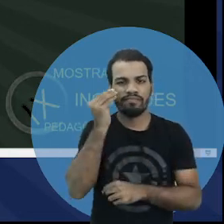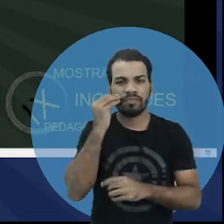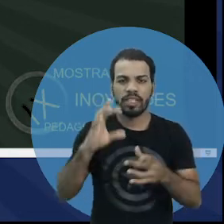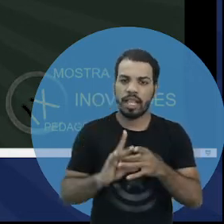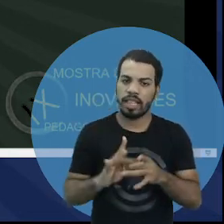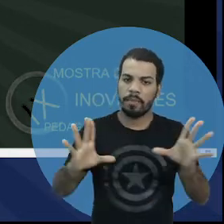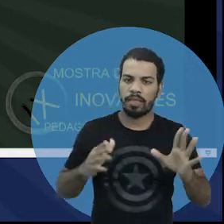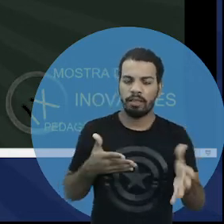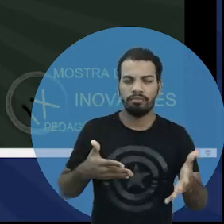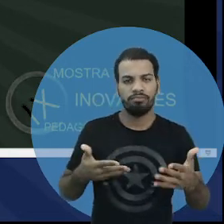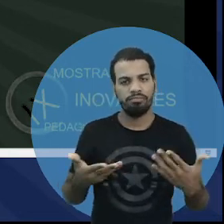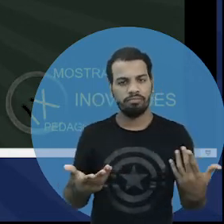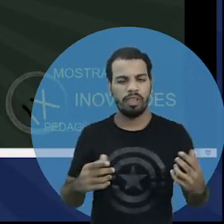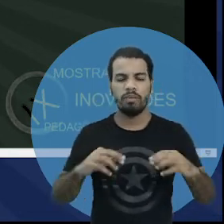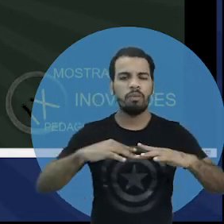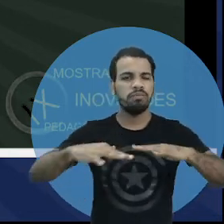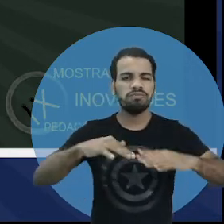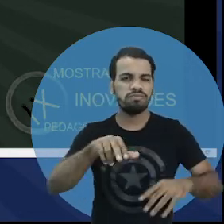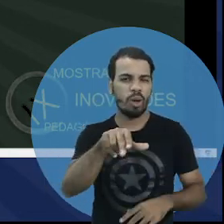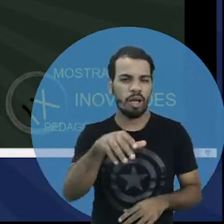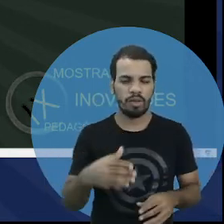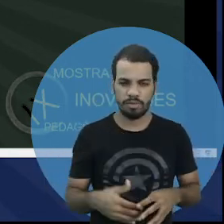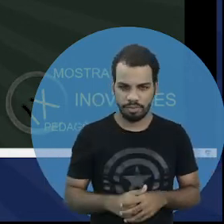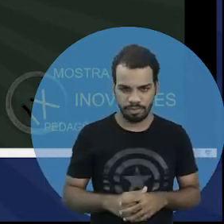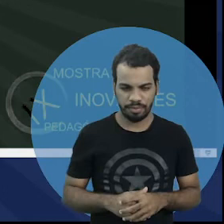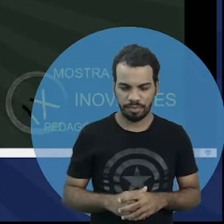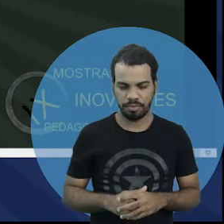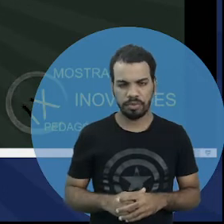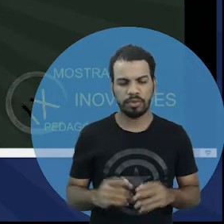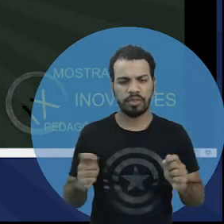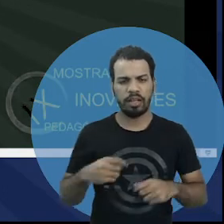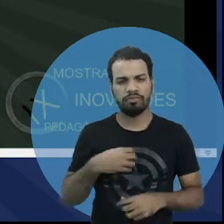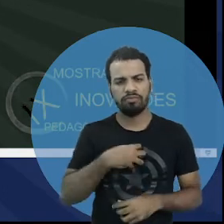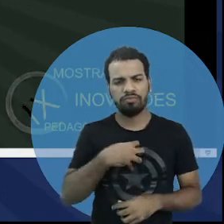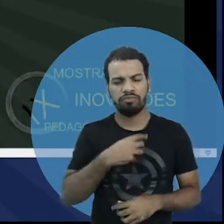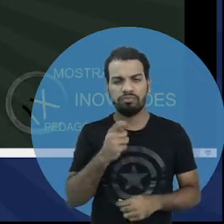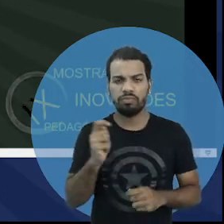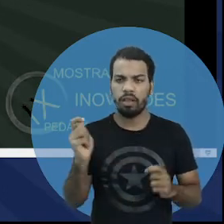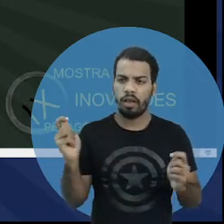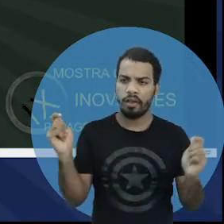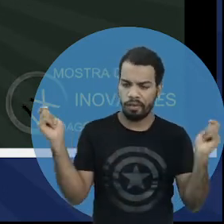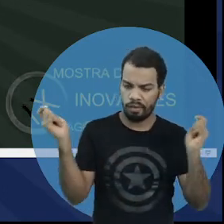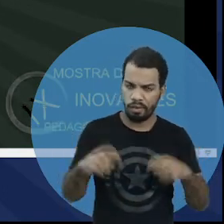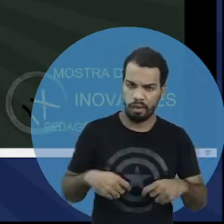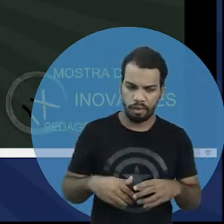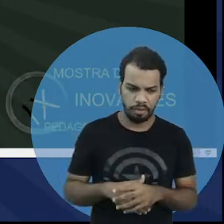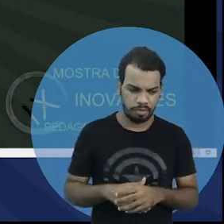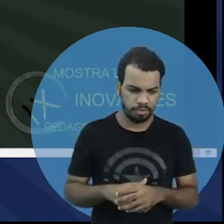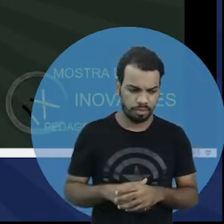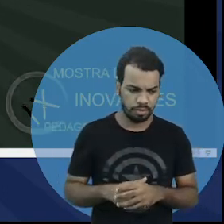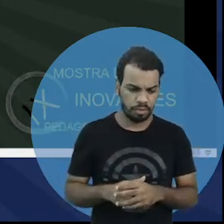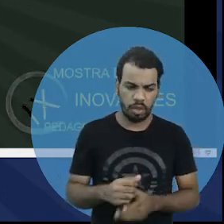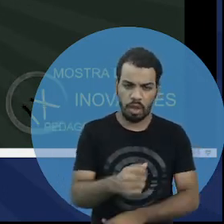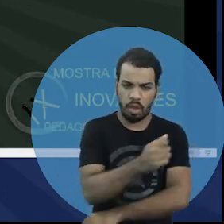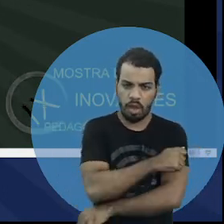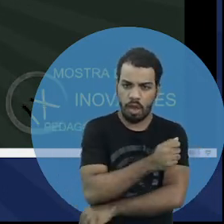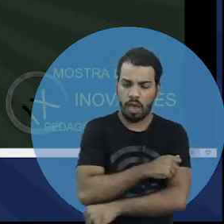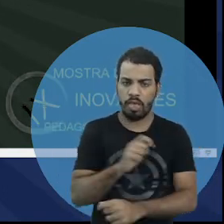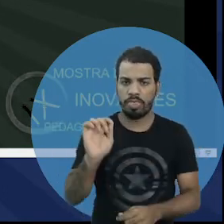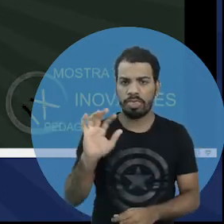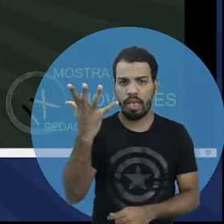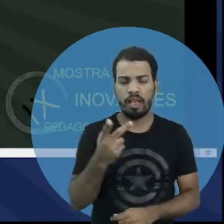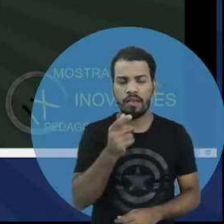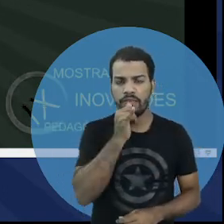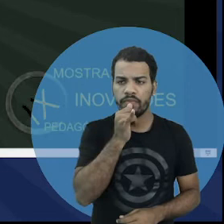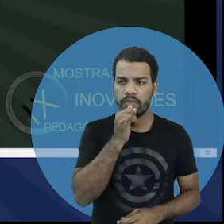de locomoção, então de alguma forma, de que alguma forma fosse possível, né, que os estudantes pudessem